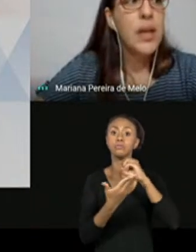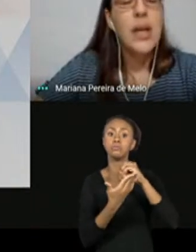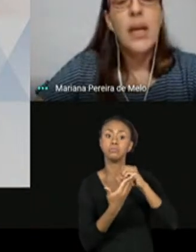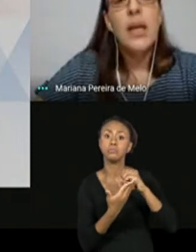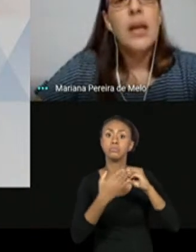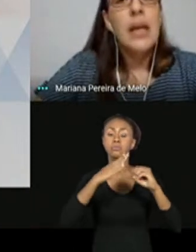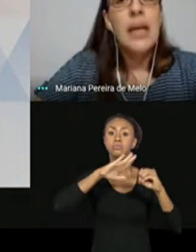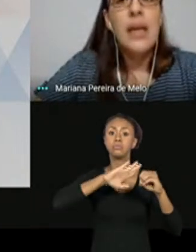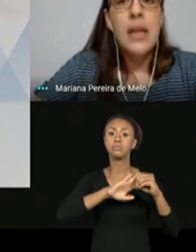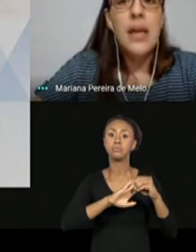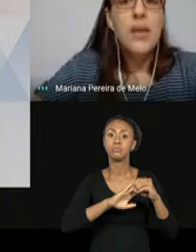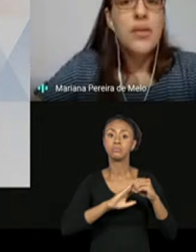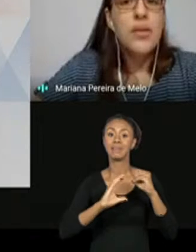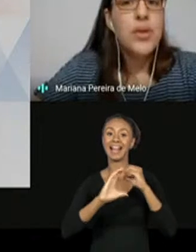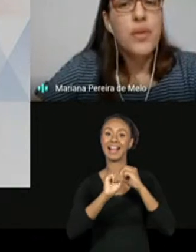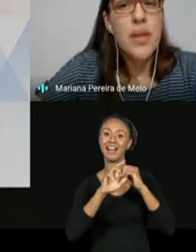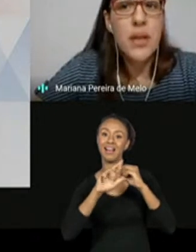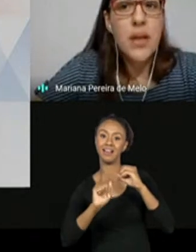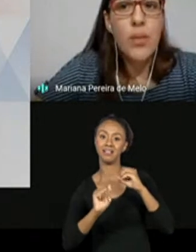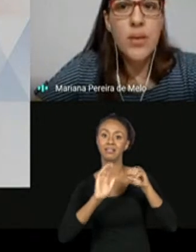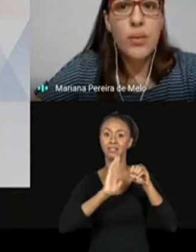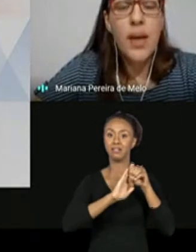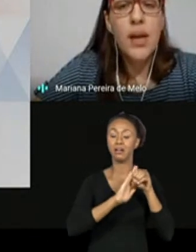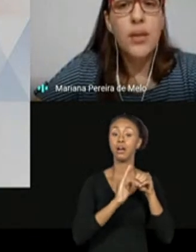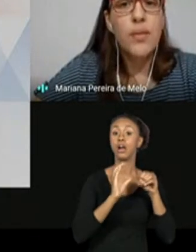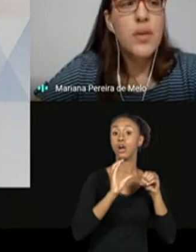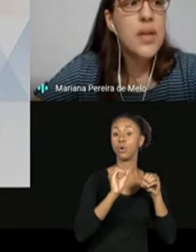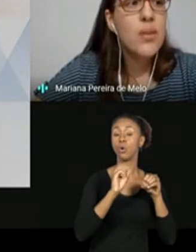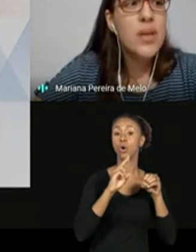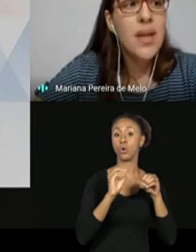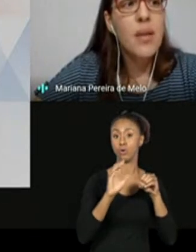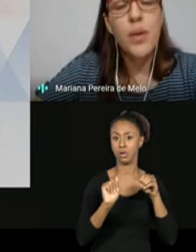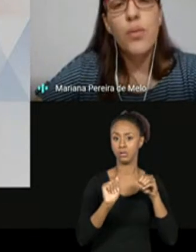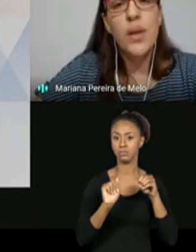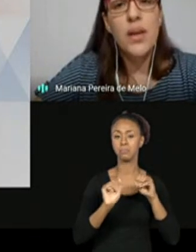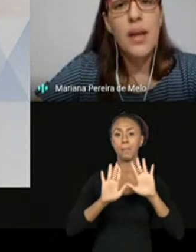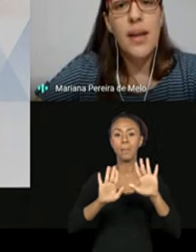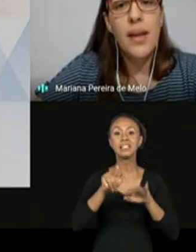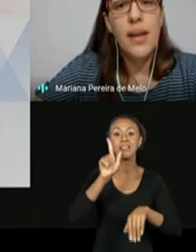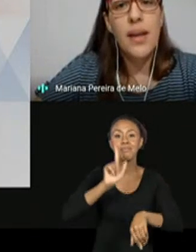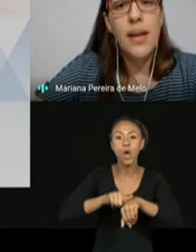coroa. Antes de você lançar o resultado, você não sabe